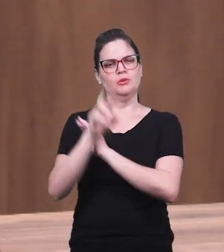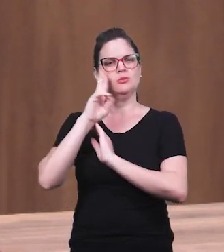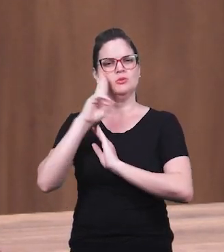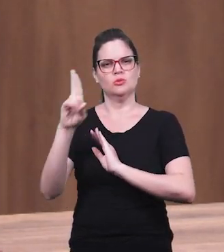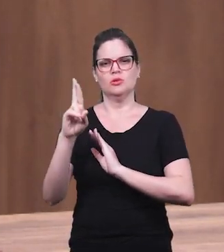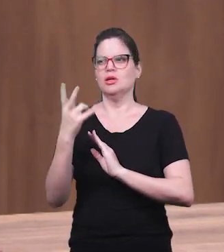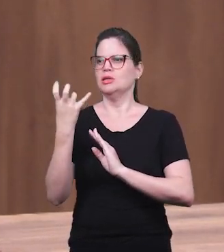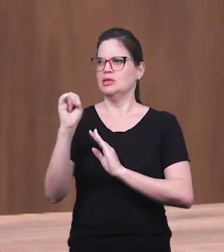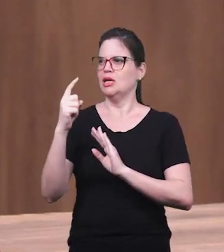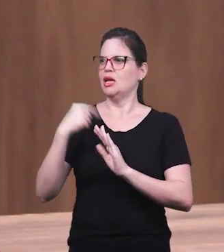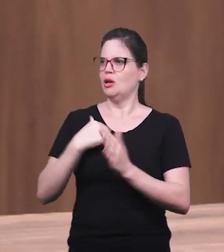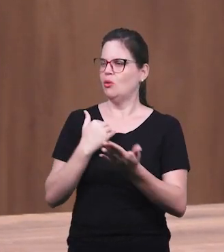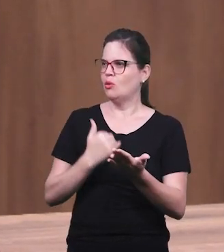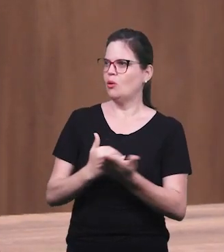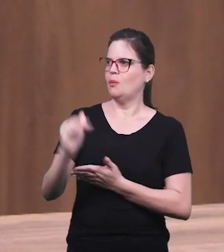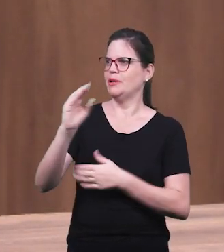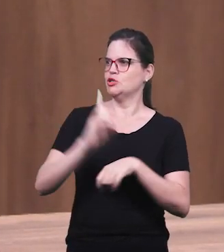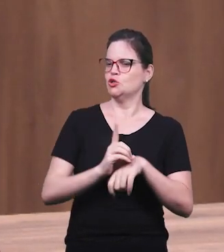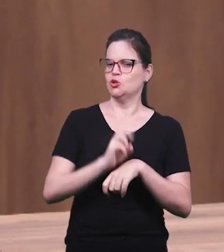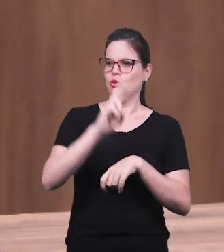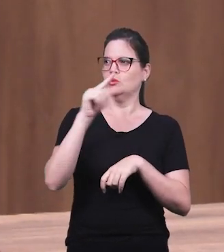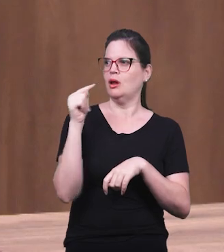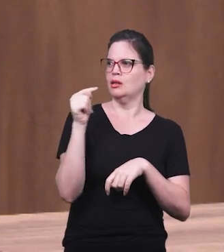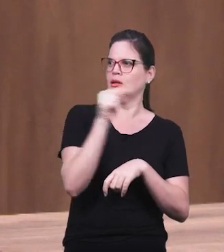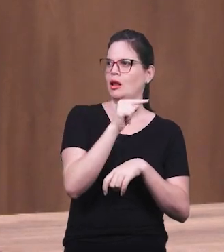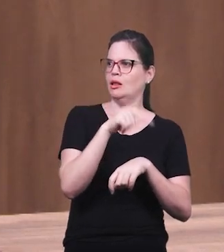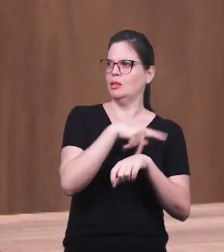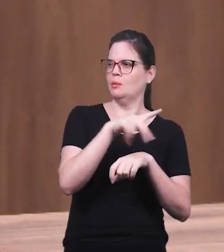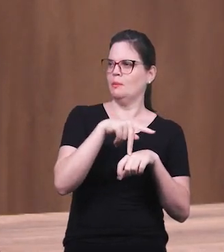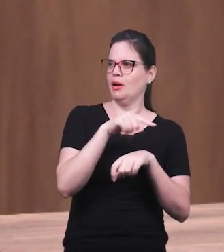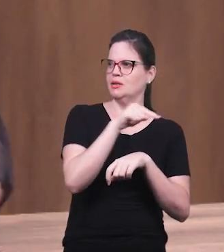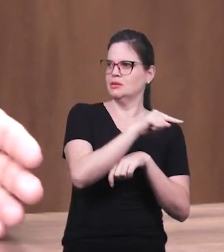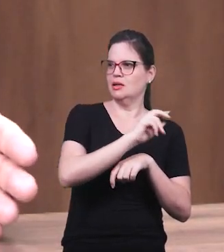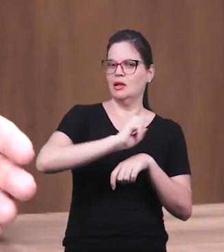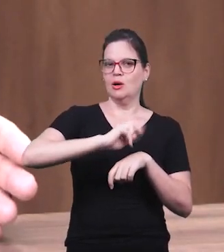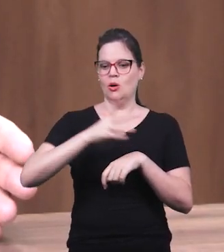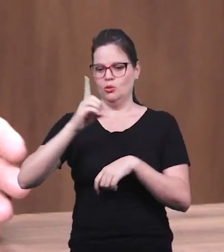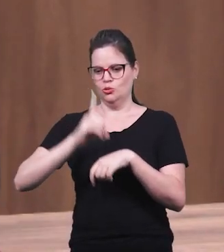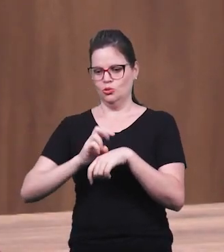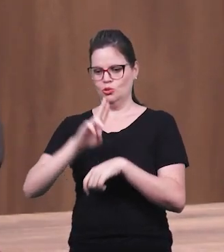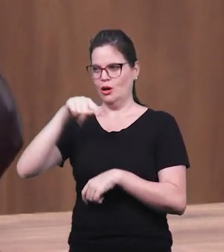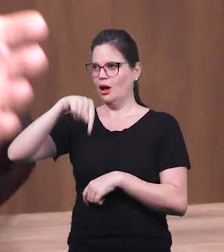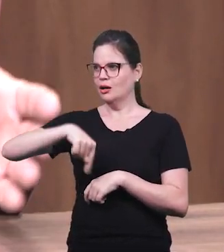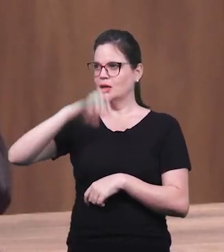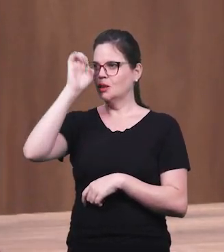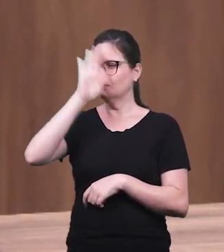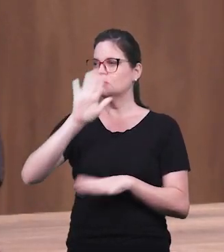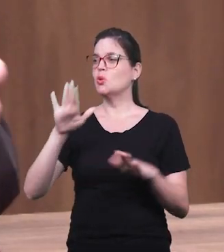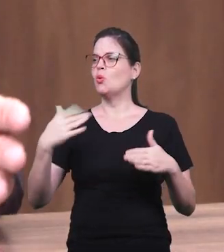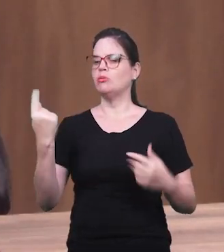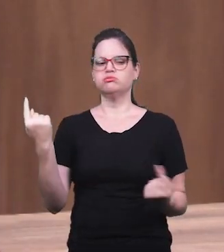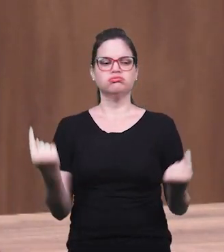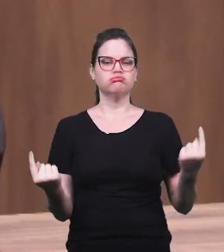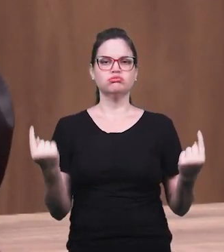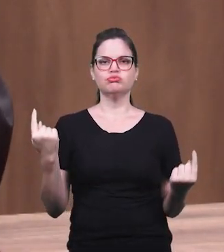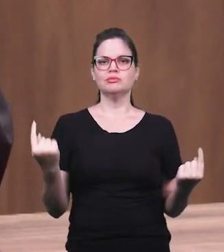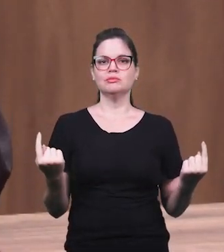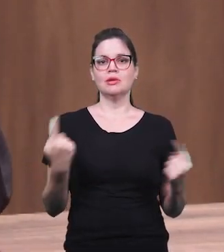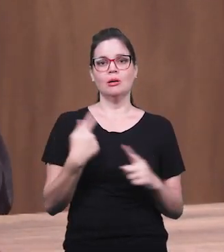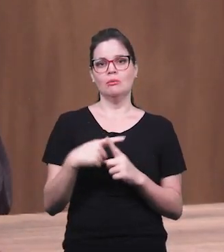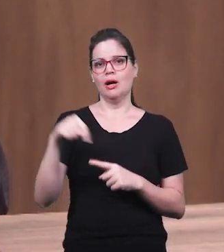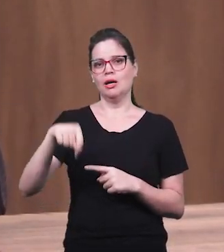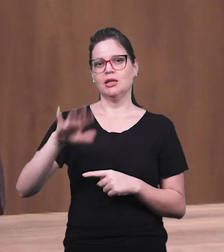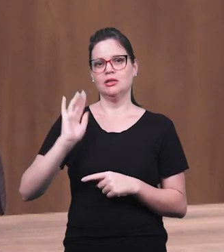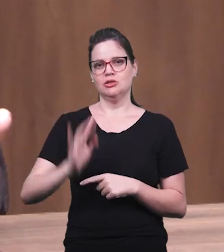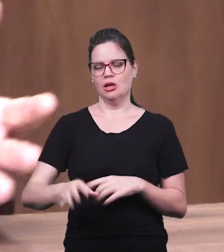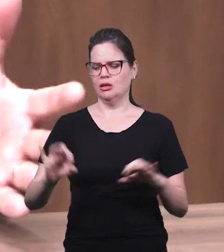deveria pleitear o doutorado no exterior ou continuar um doutoramento na Unicamp, né? Que o programa já estava